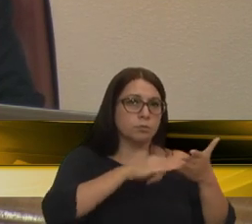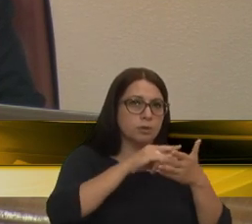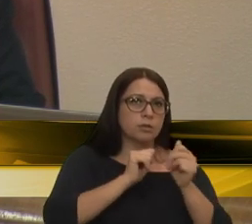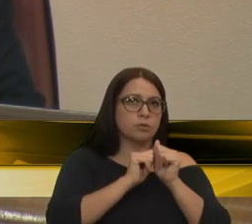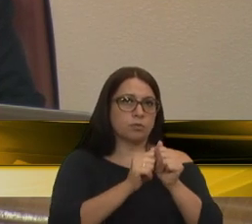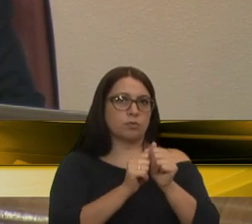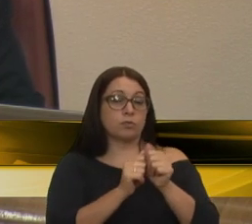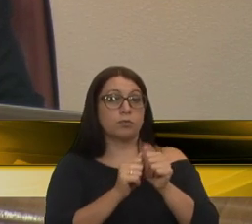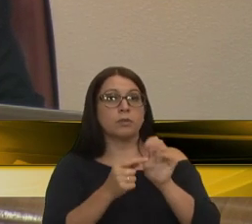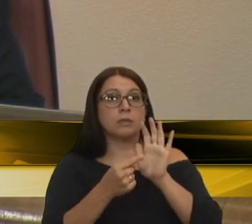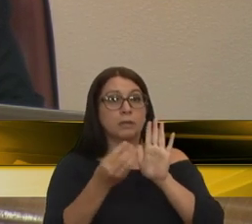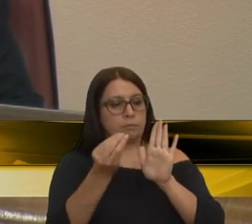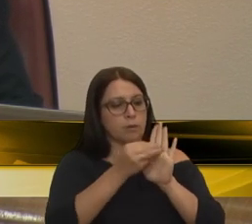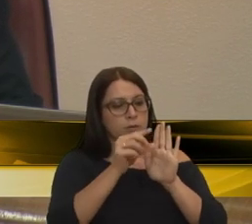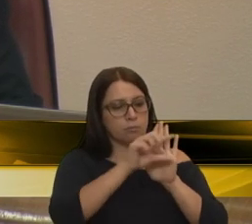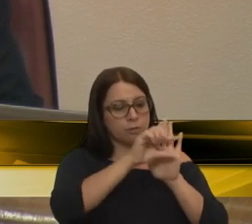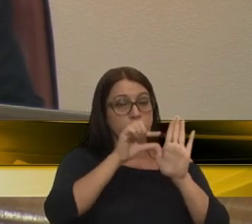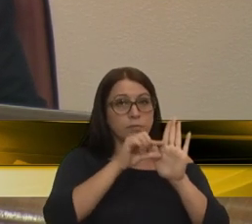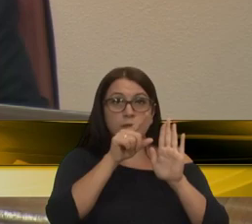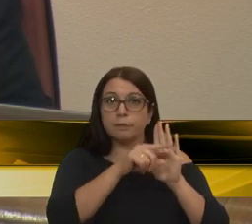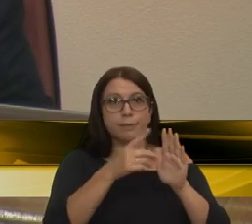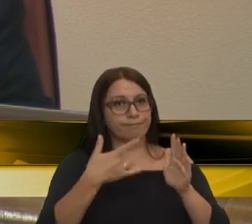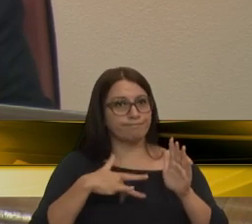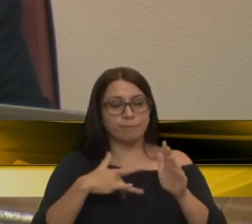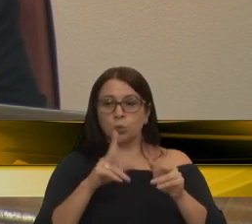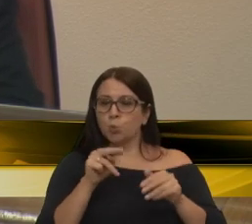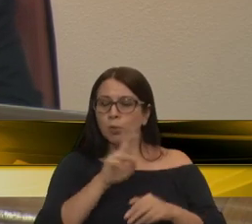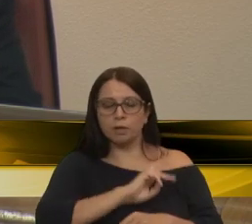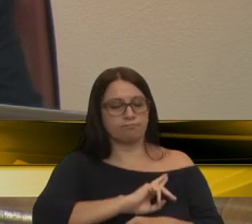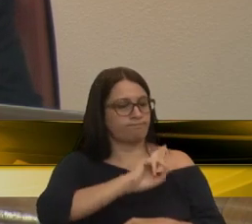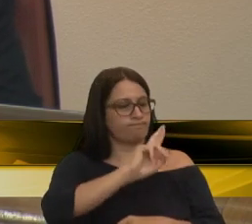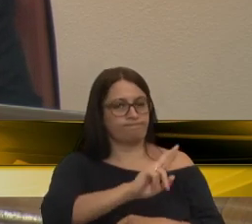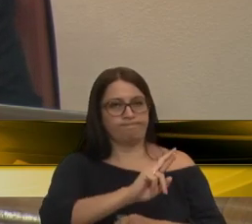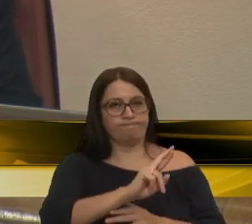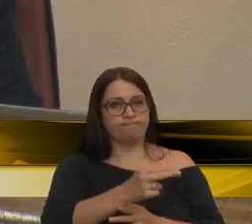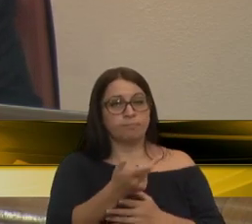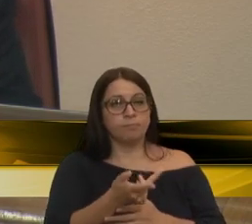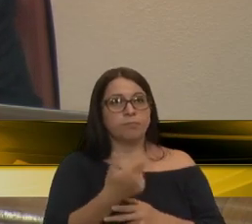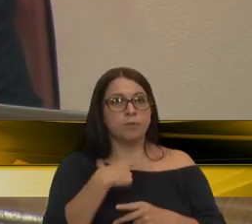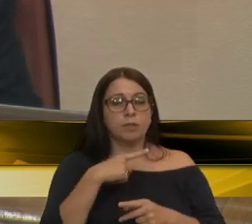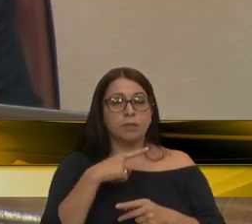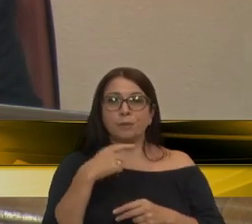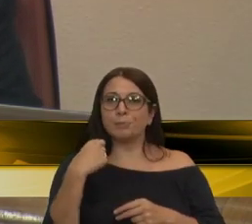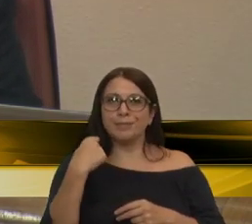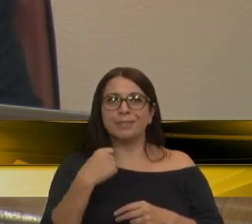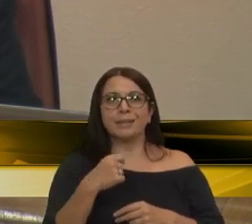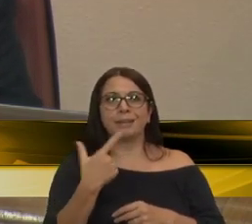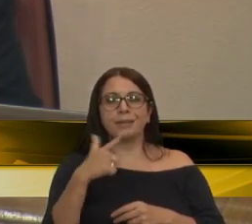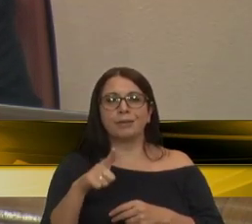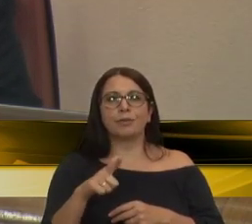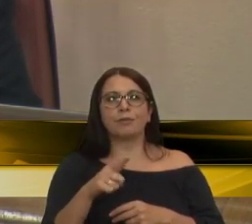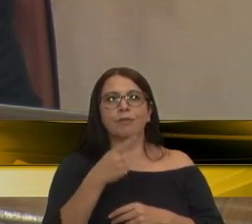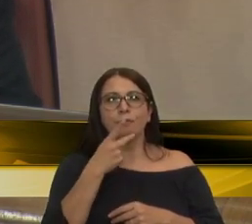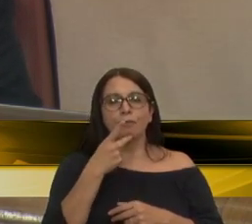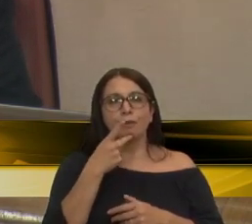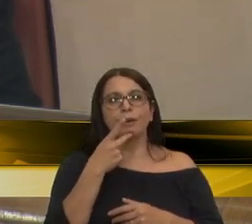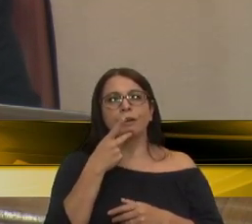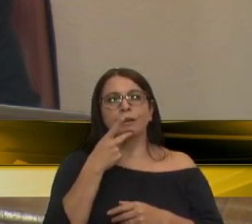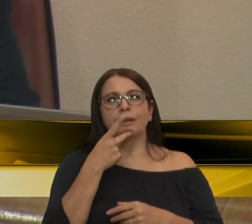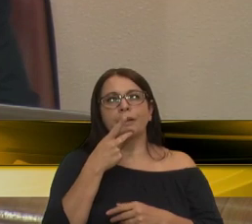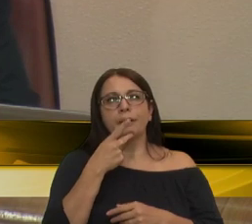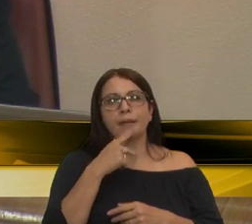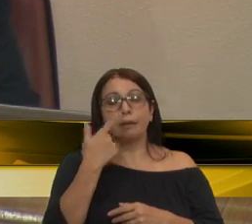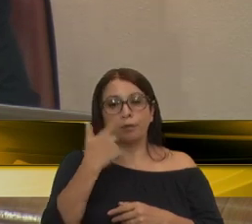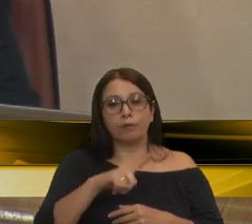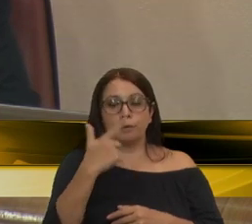assunto em epígrafe e, lamentavelmente, nunca respondidos. Embora seja desnecessário renovar a narrativa já